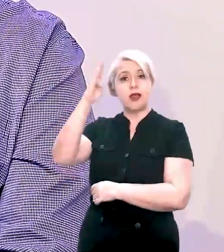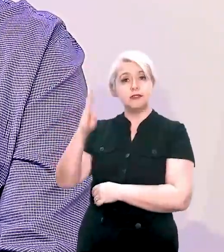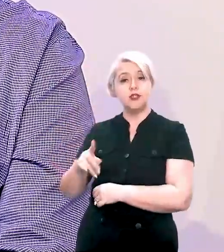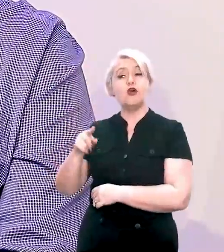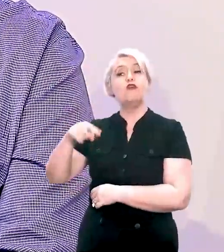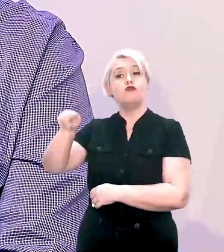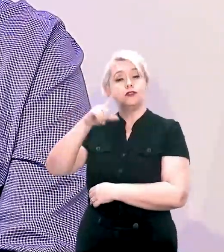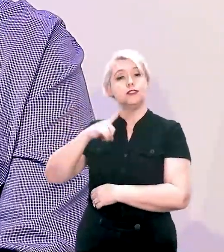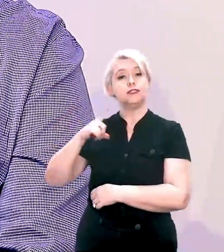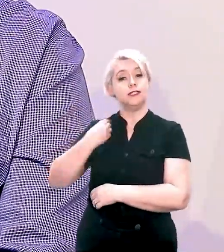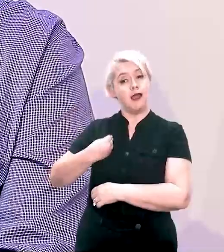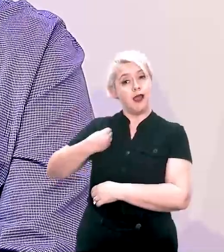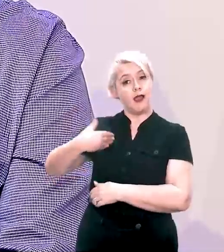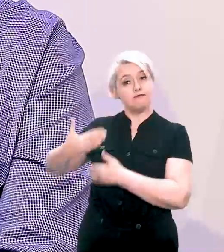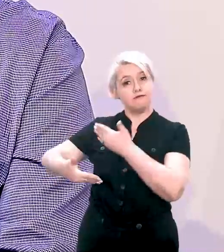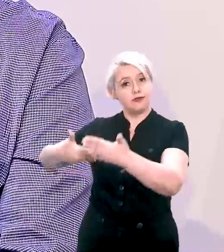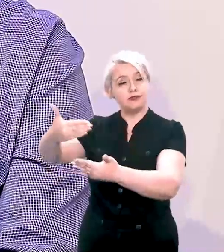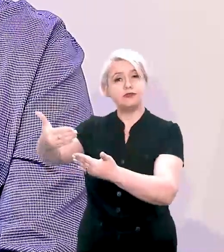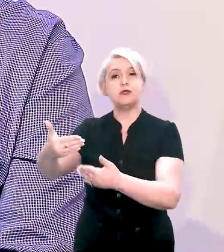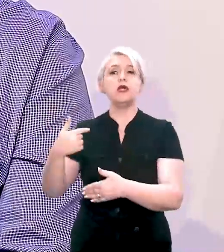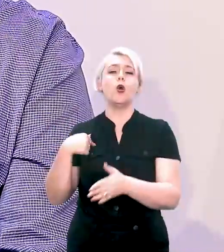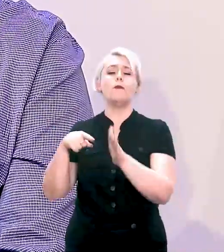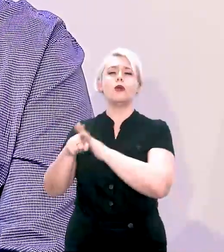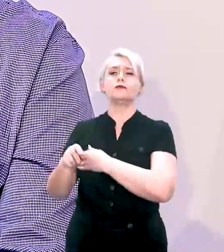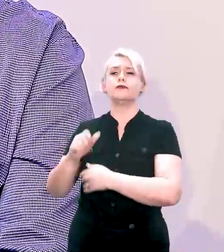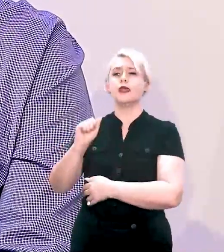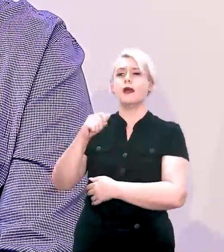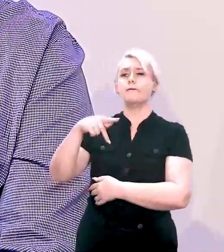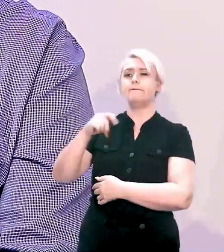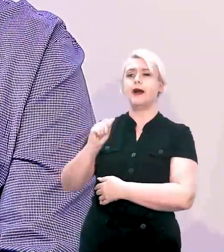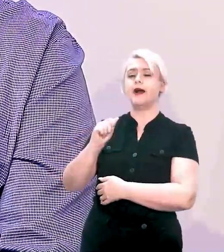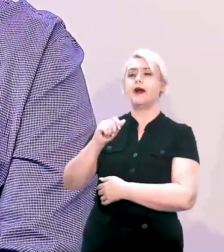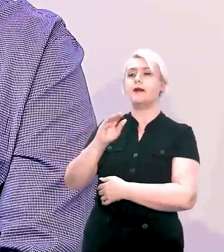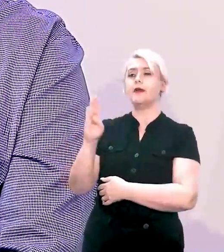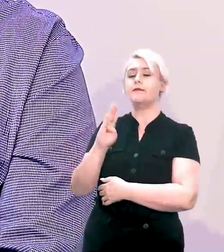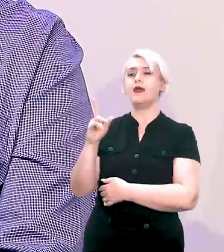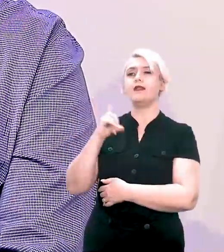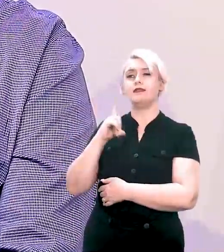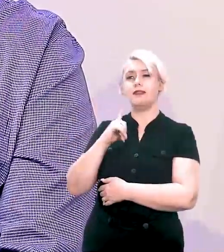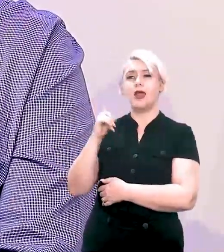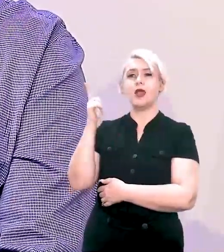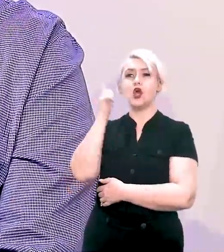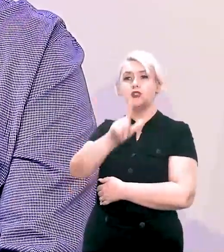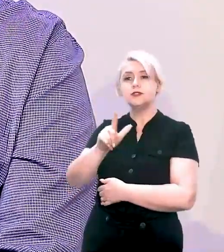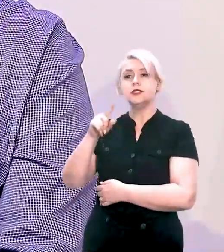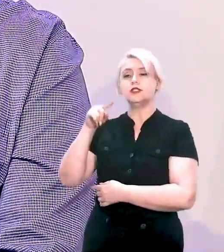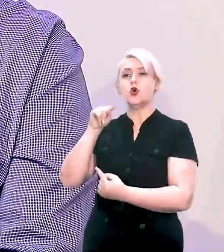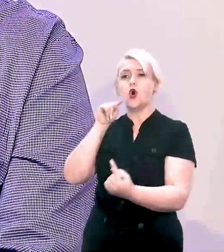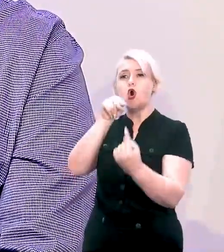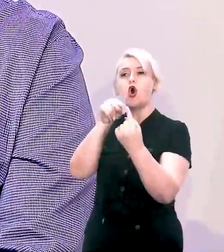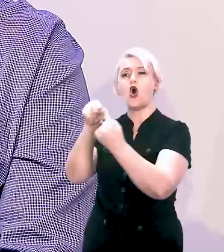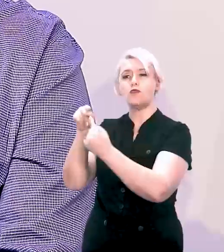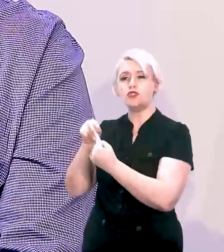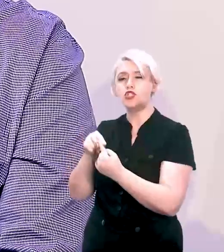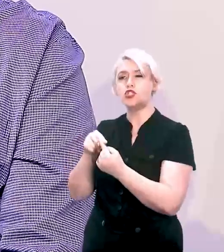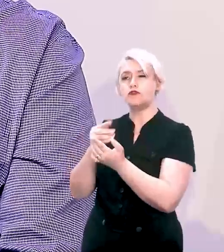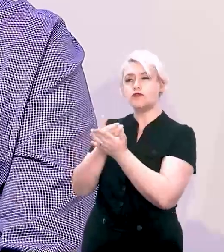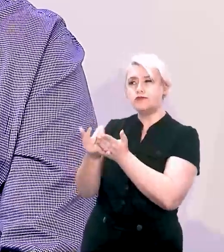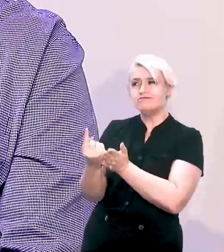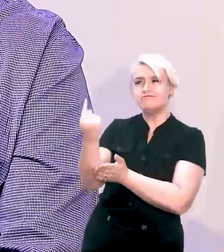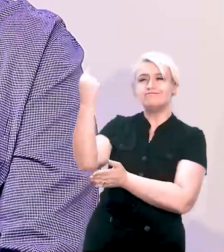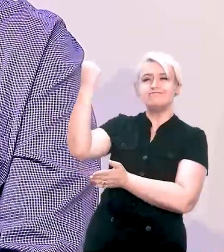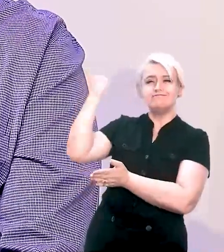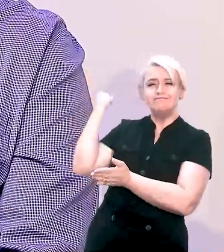Vocês estão aí hoje. Eu te pergunto, a PABB tem conseguido cumprir os seus objetivos